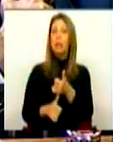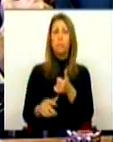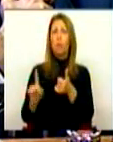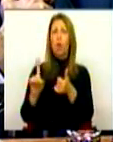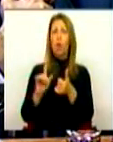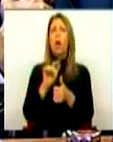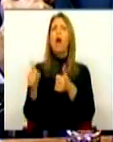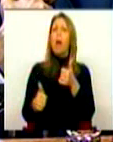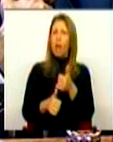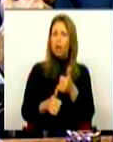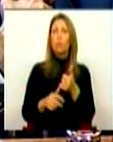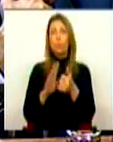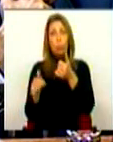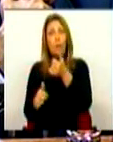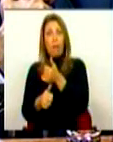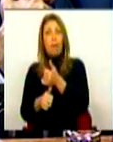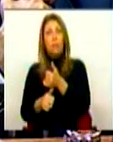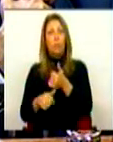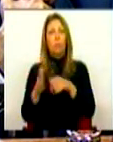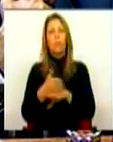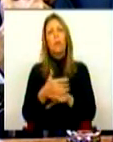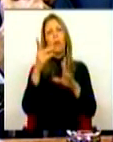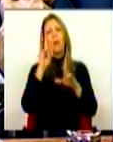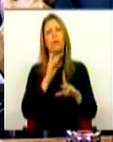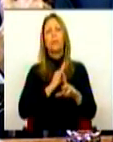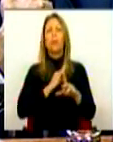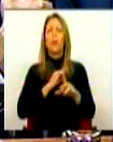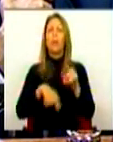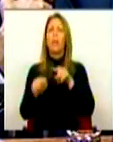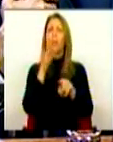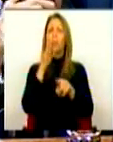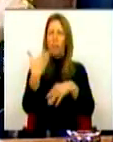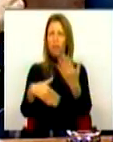os assessores e os adjuntos dos gabinetes... Oh, Sra. Deputada, mantenha-se serena.